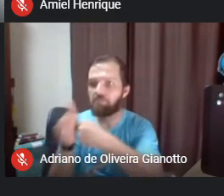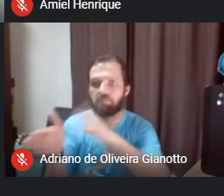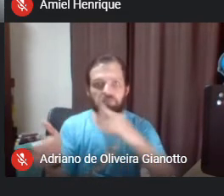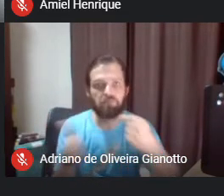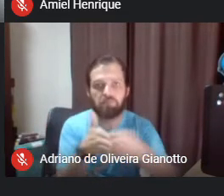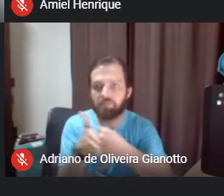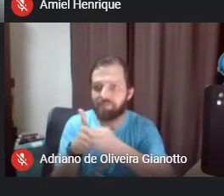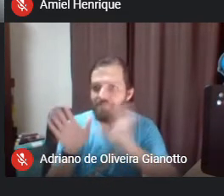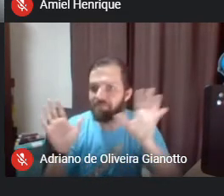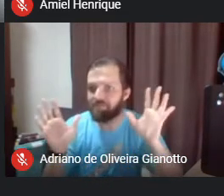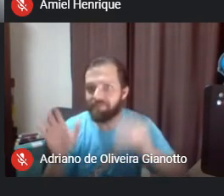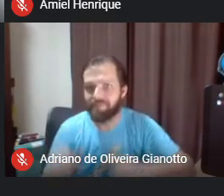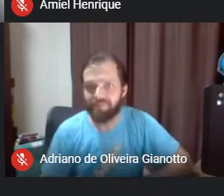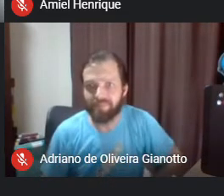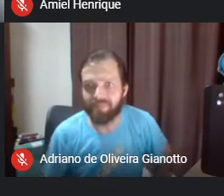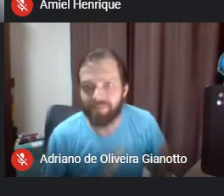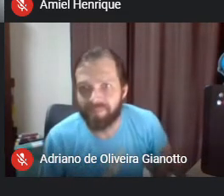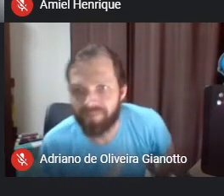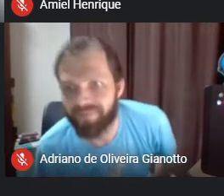Alguma pergunta?